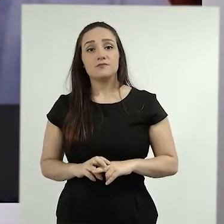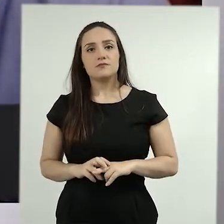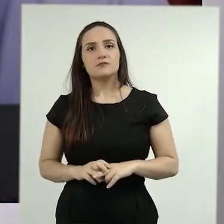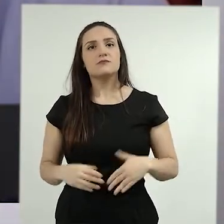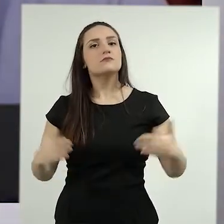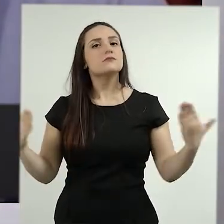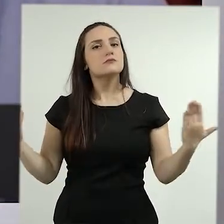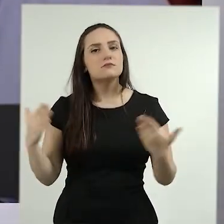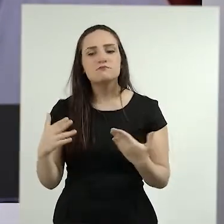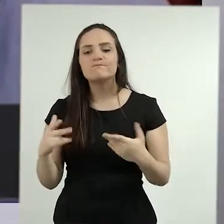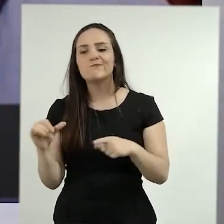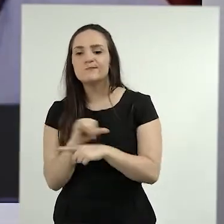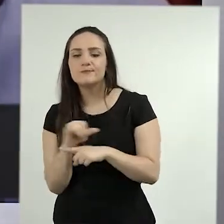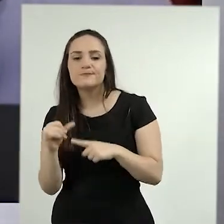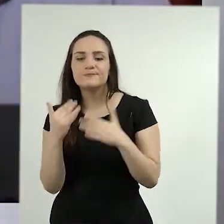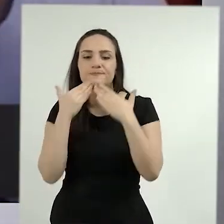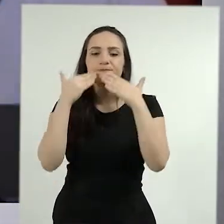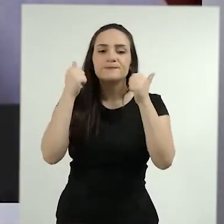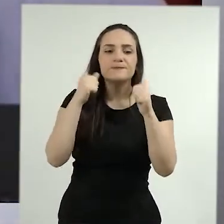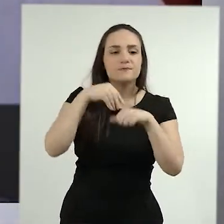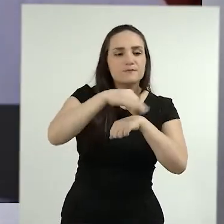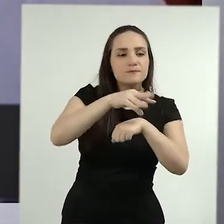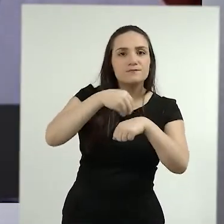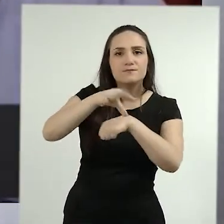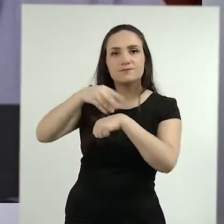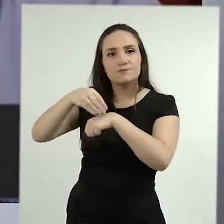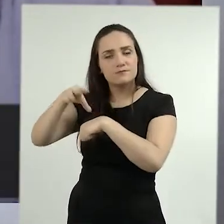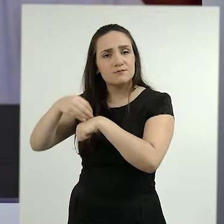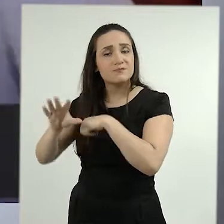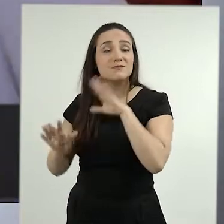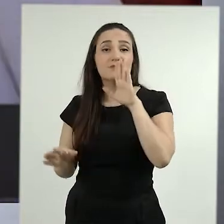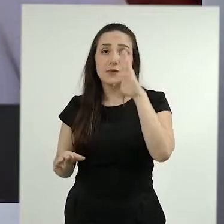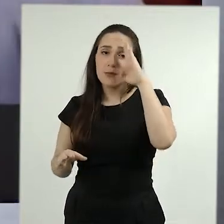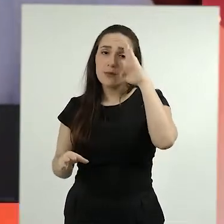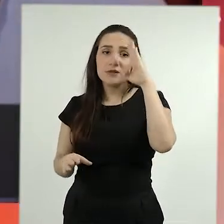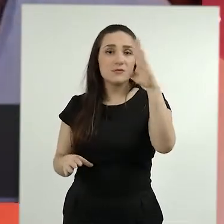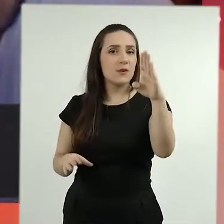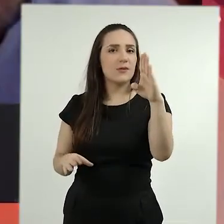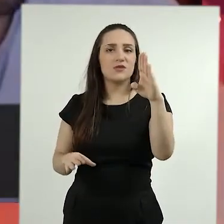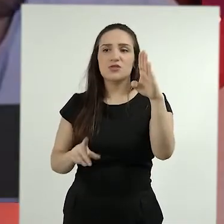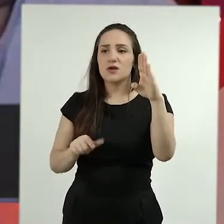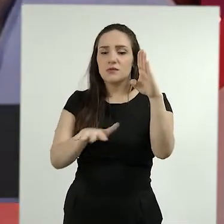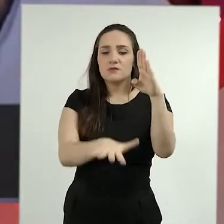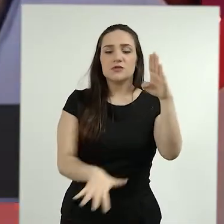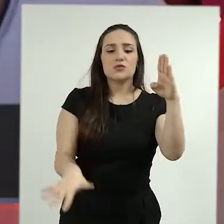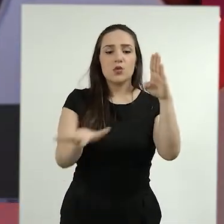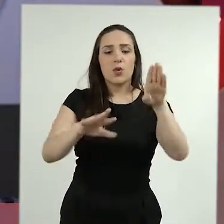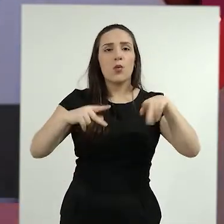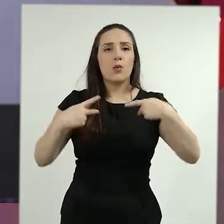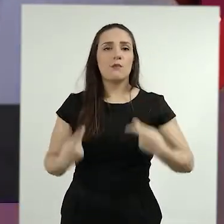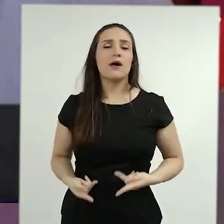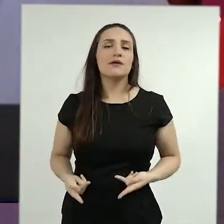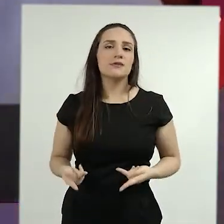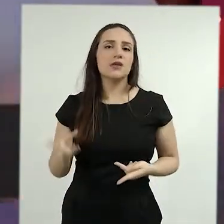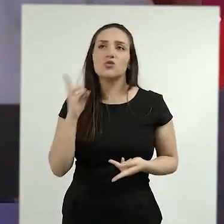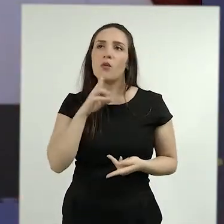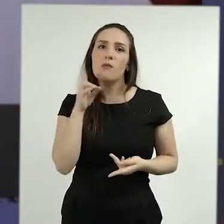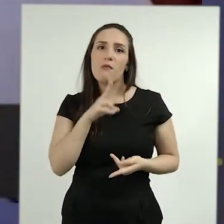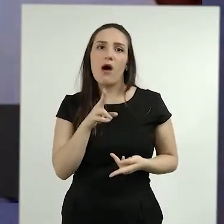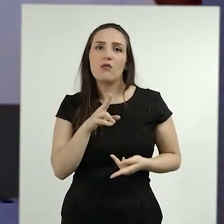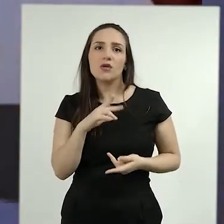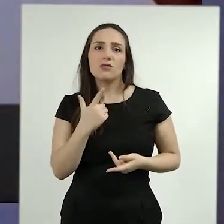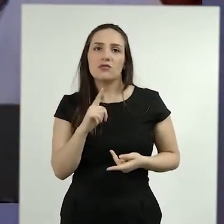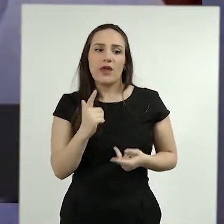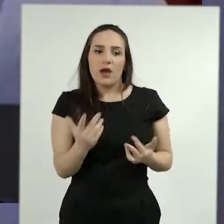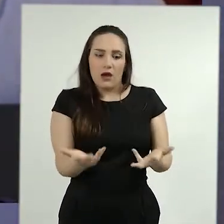a gente a melhorar, a procurar melhorar a comunicação, principalmente para as pessoas que a gente chama de pessoas normais, né, que não são cientistas, não